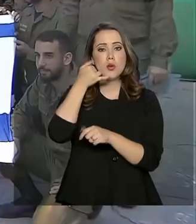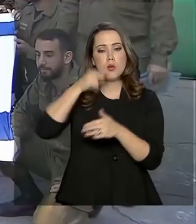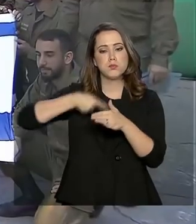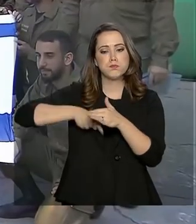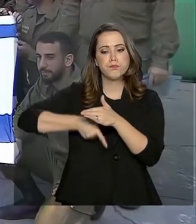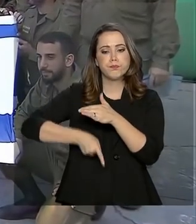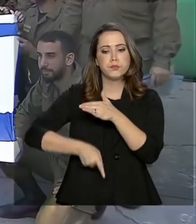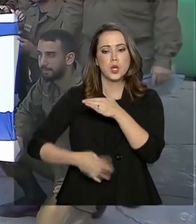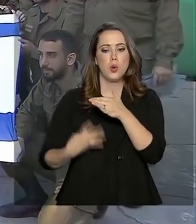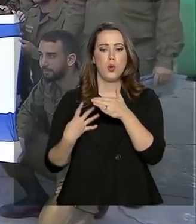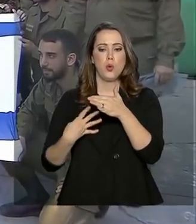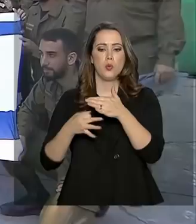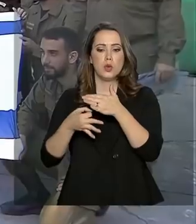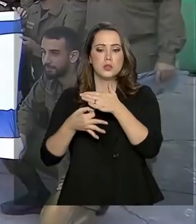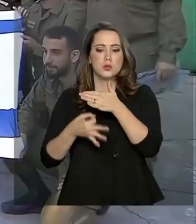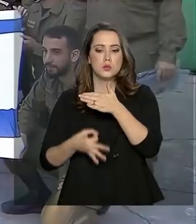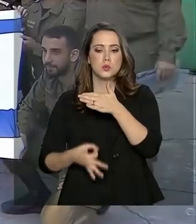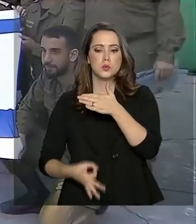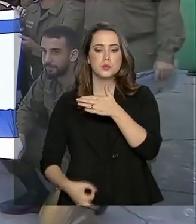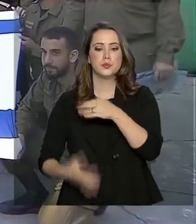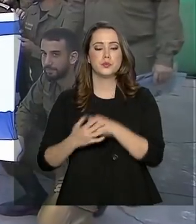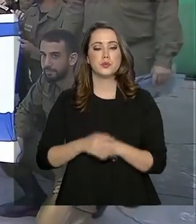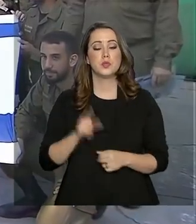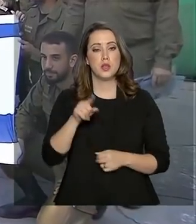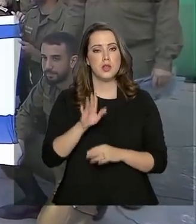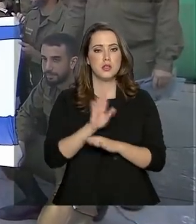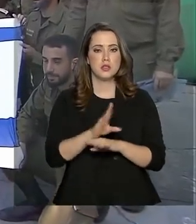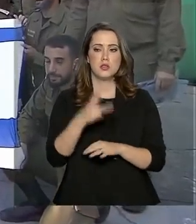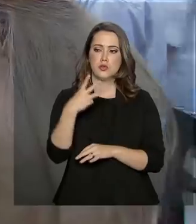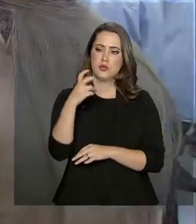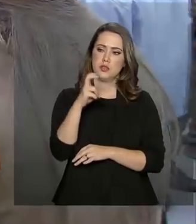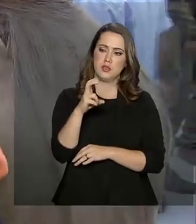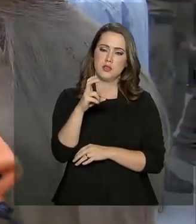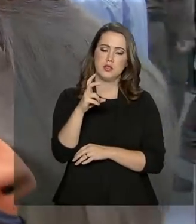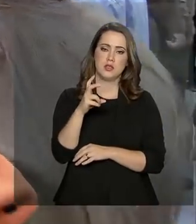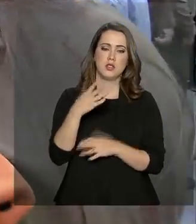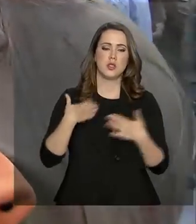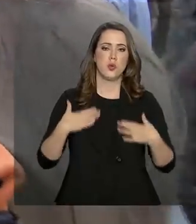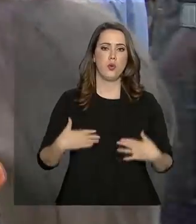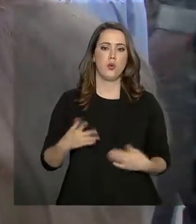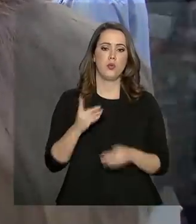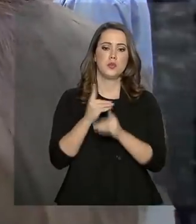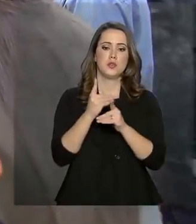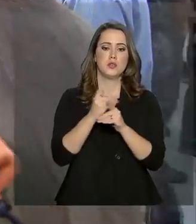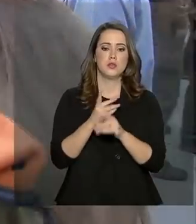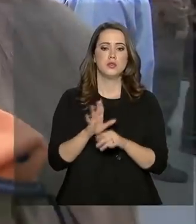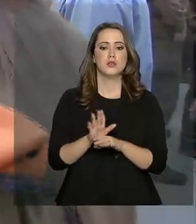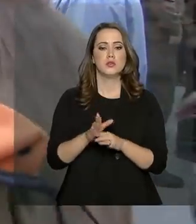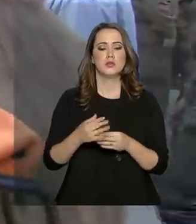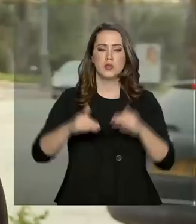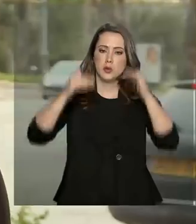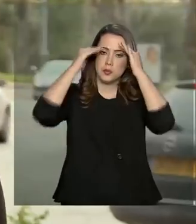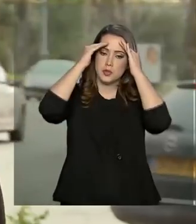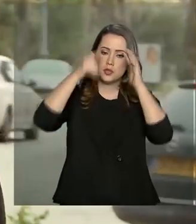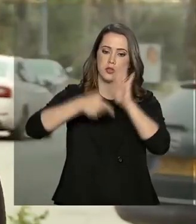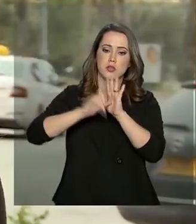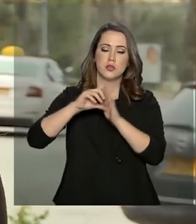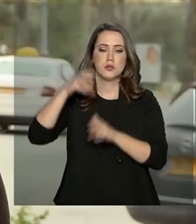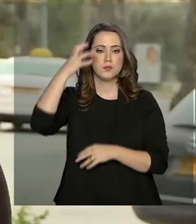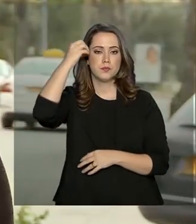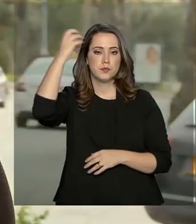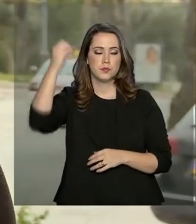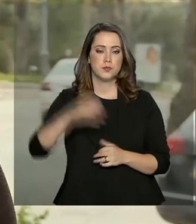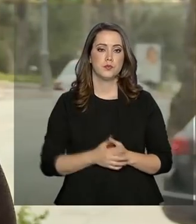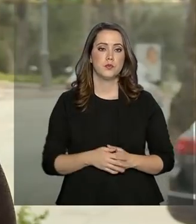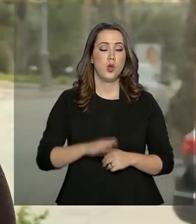terra. Os israelenses estiveram no resgate de 35 corpos e receberam homenagens antes de ir embora. Quando esteve no